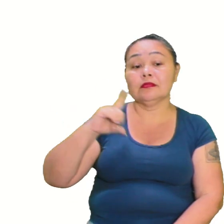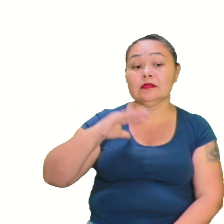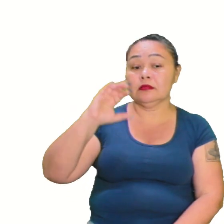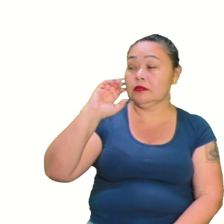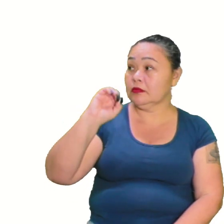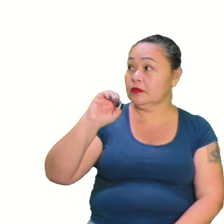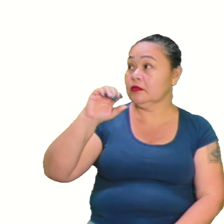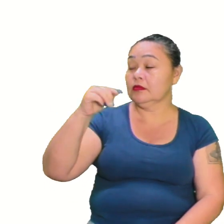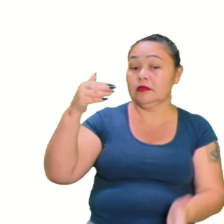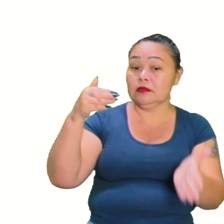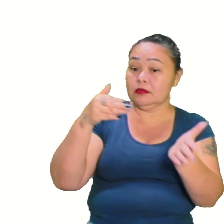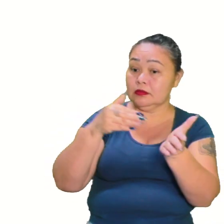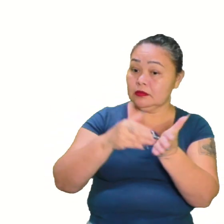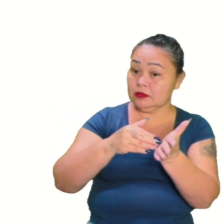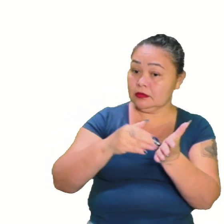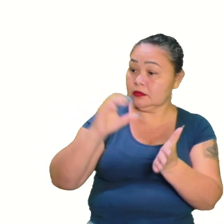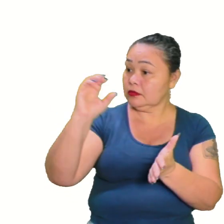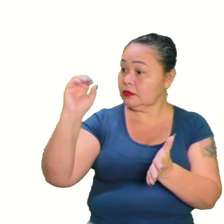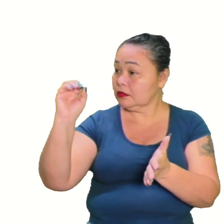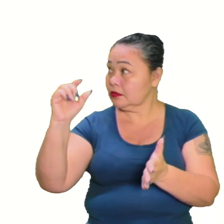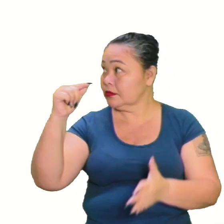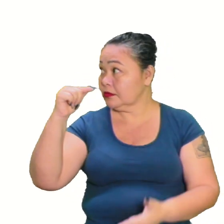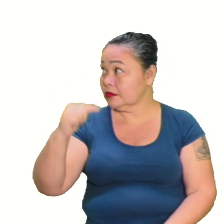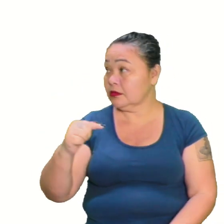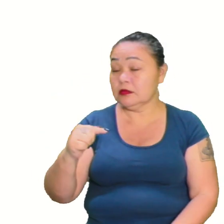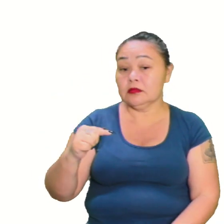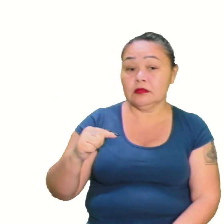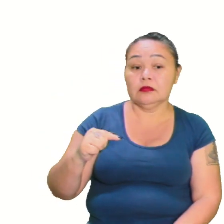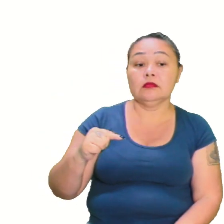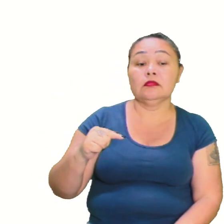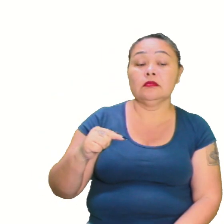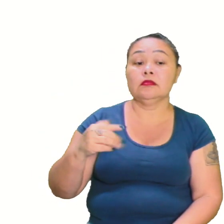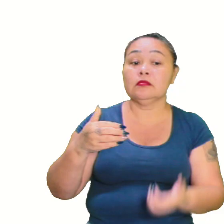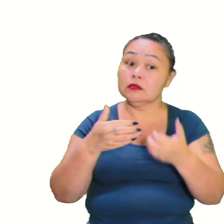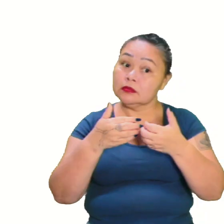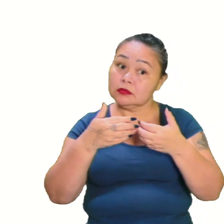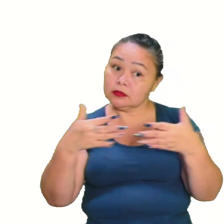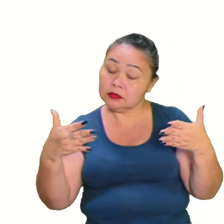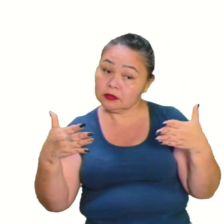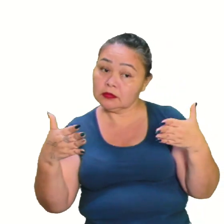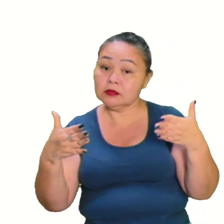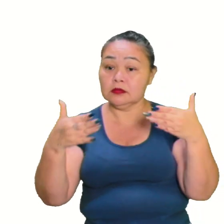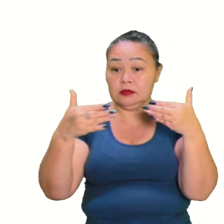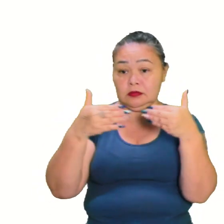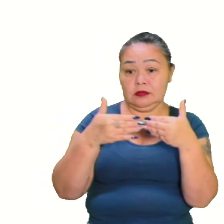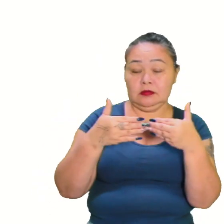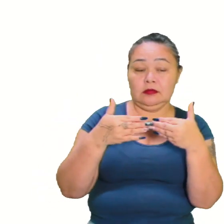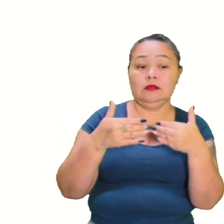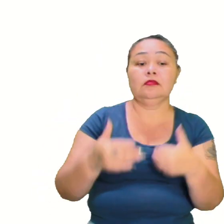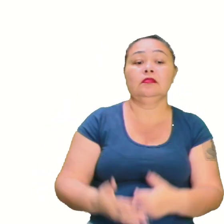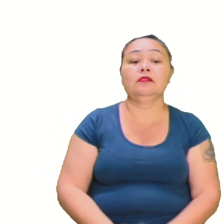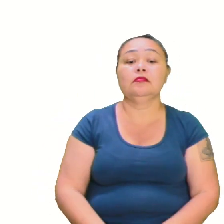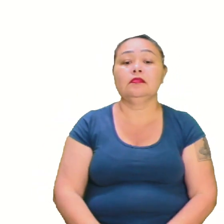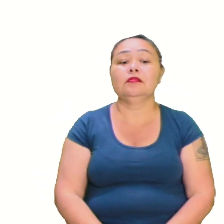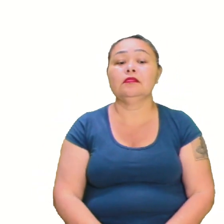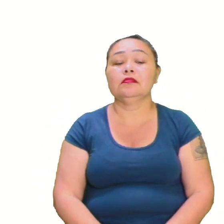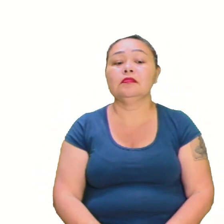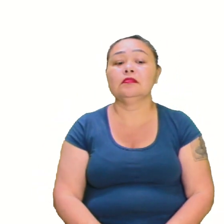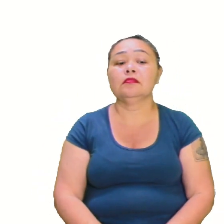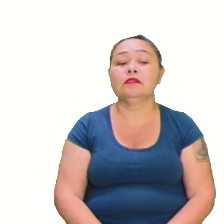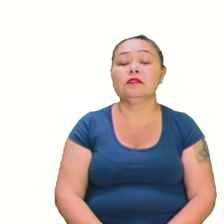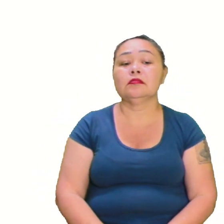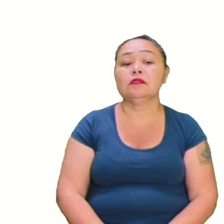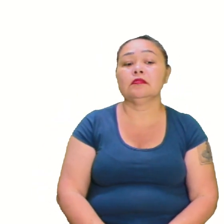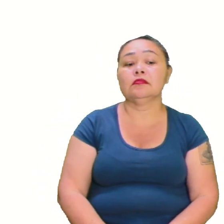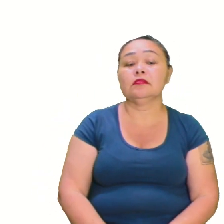a 7. Intervalo de 0 a 7. Está aberto de um lado e fechado do outro. Não é isso?